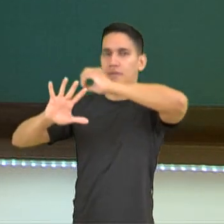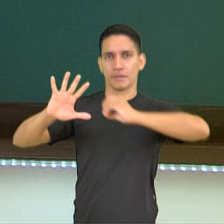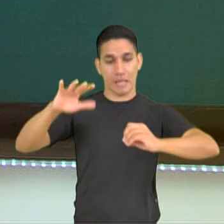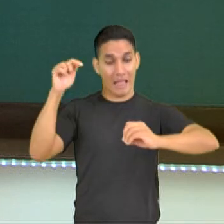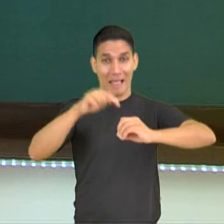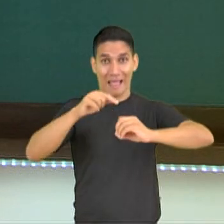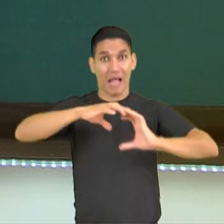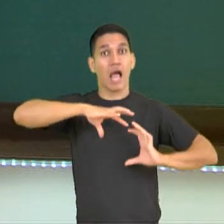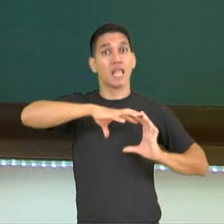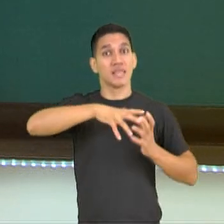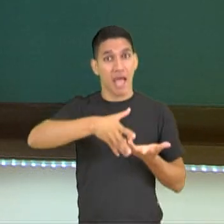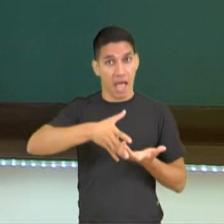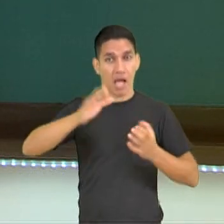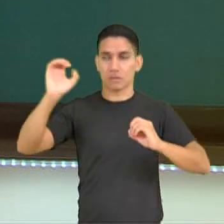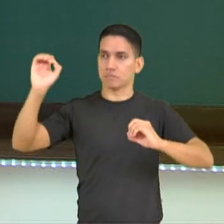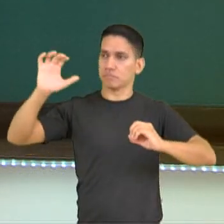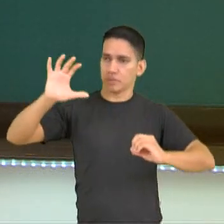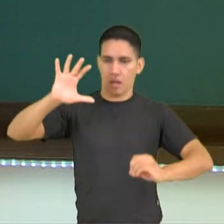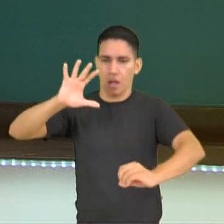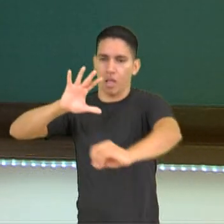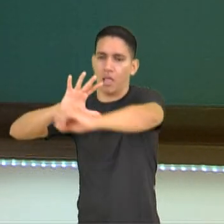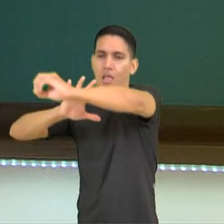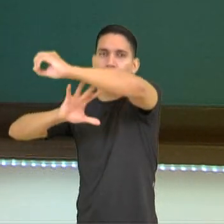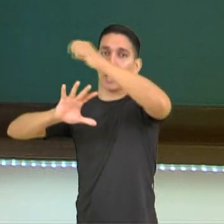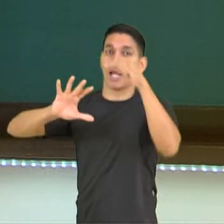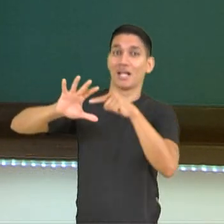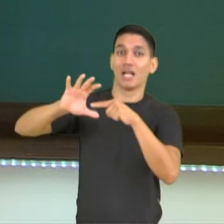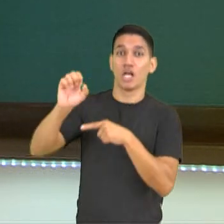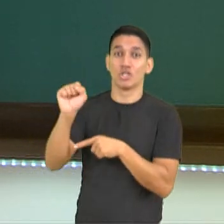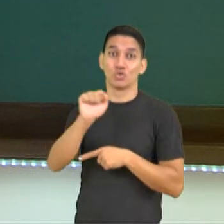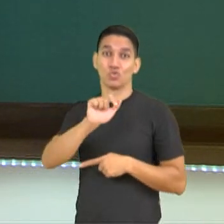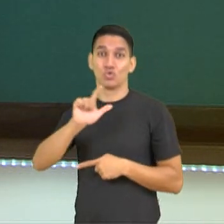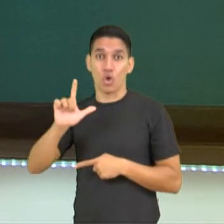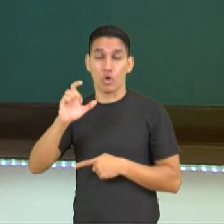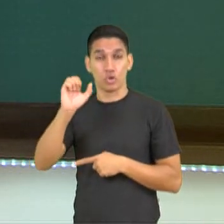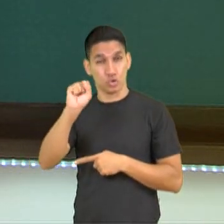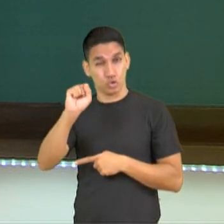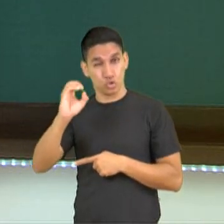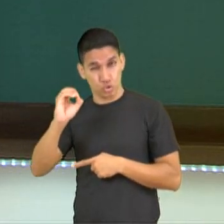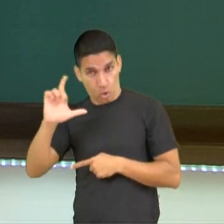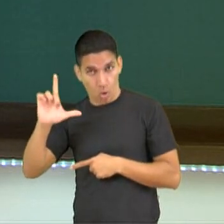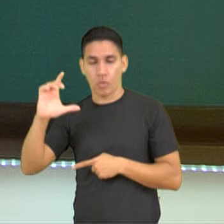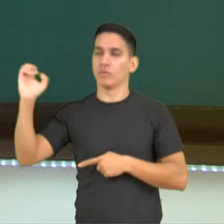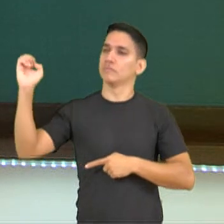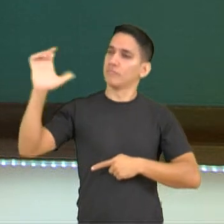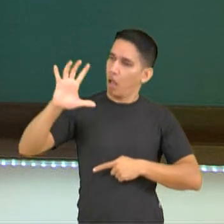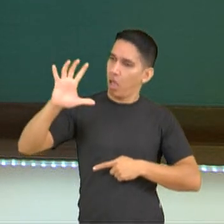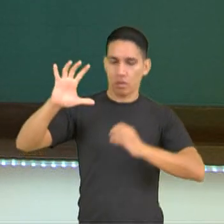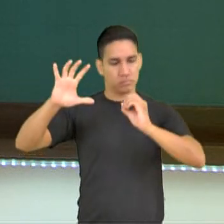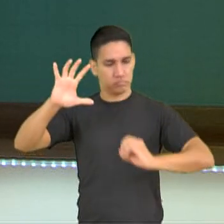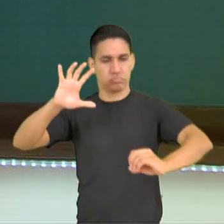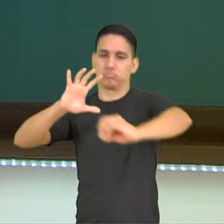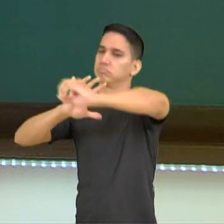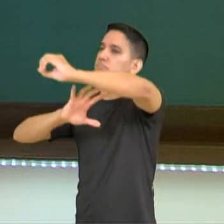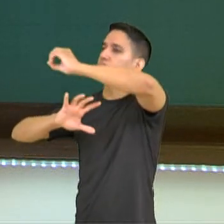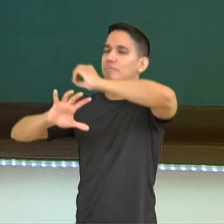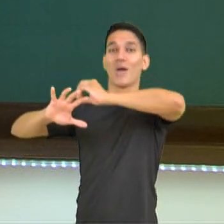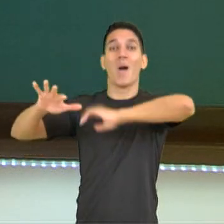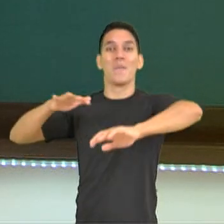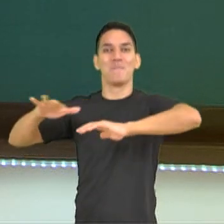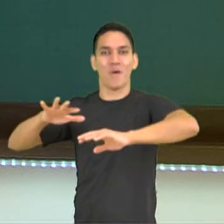caminho, né, que ela percorre em torno do Sol, e esse movimento que ela faz, a gente chama de